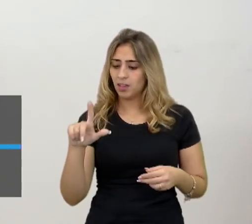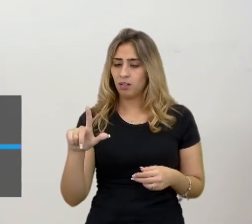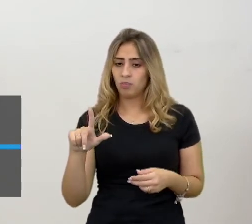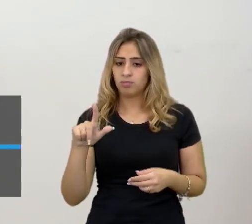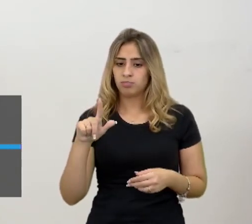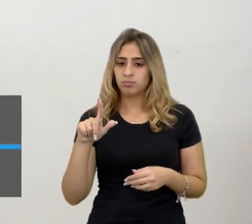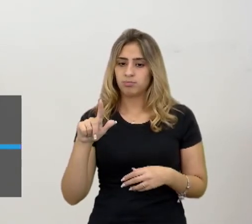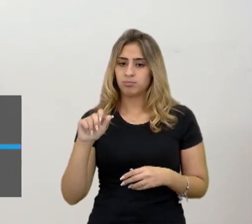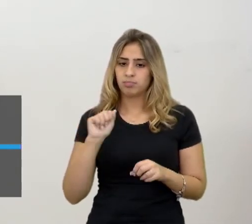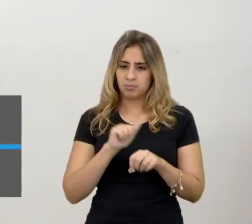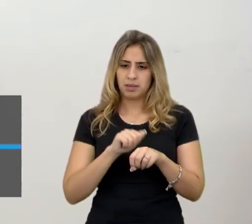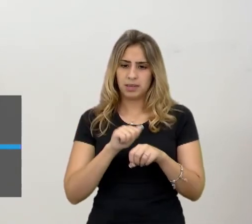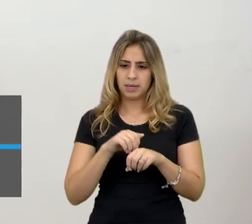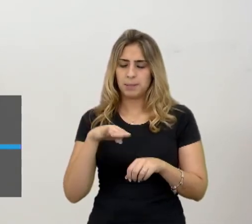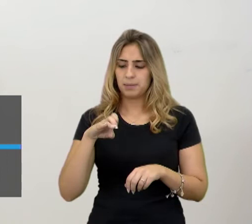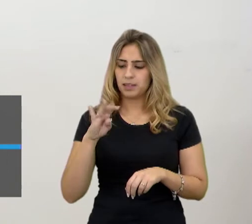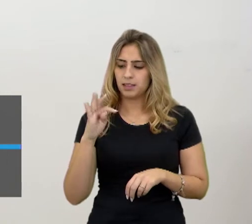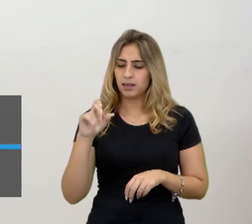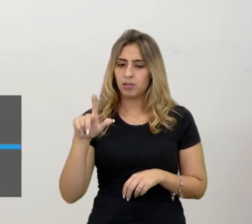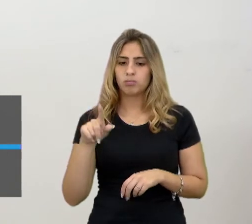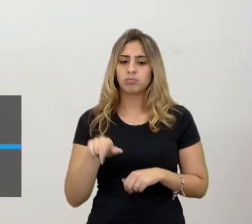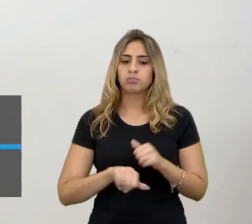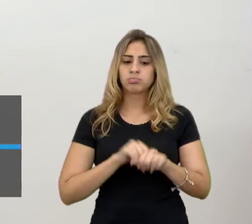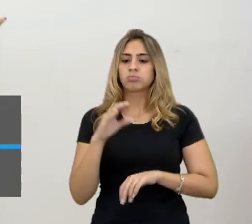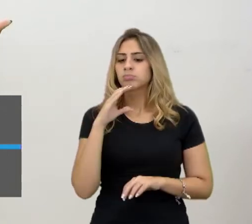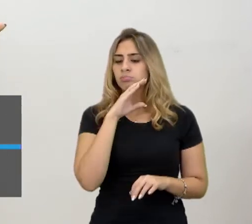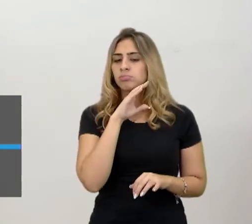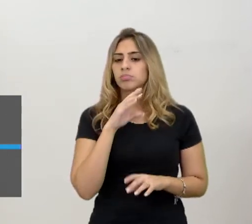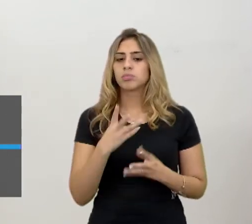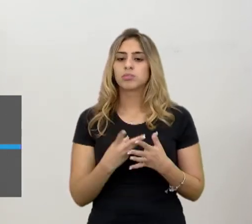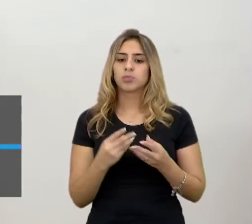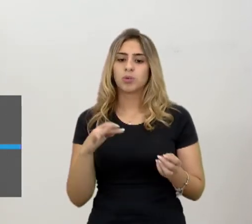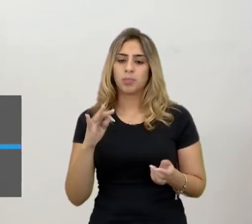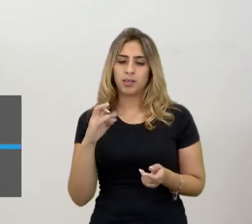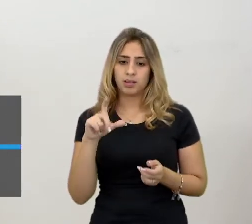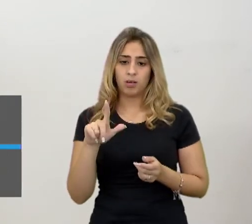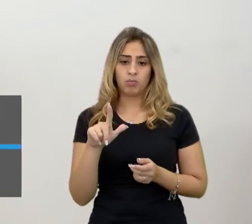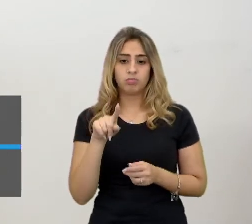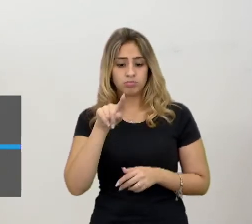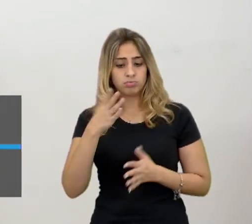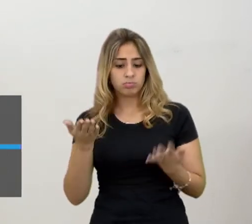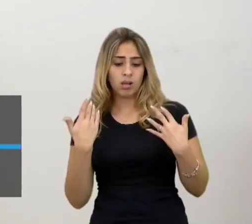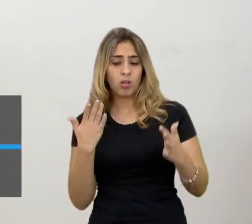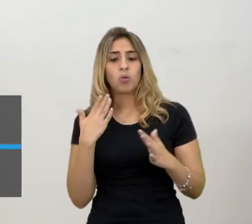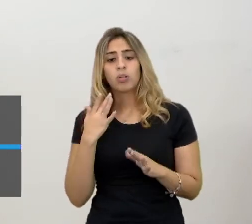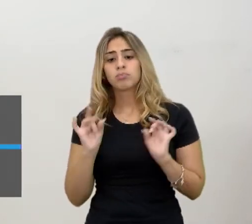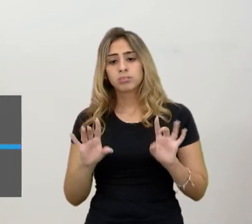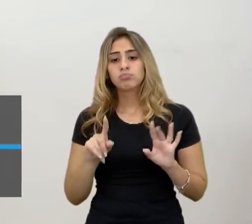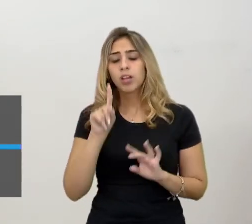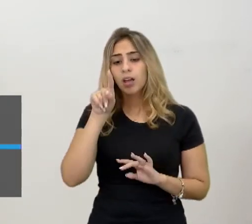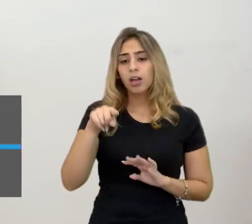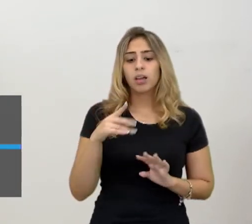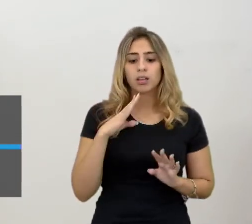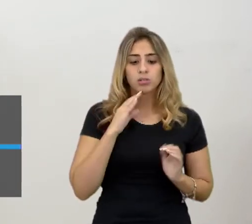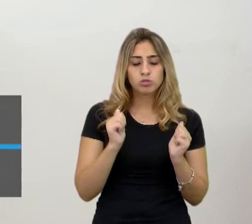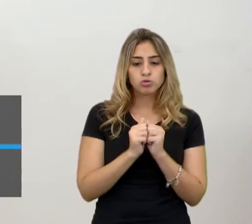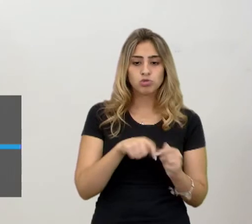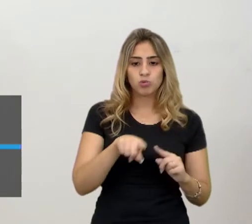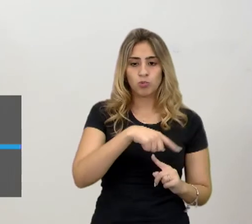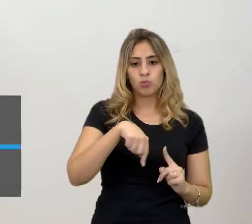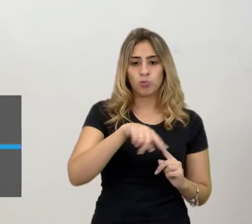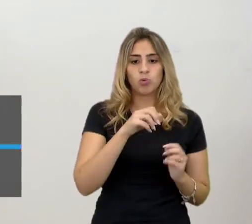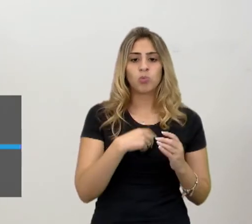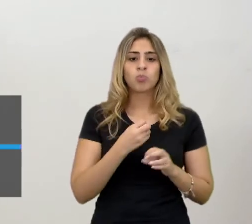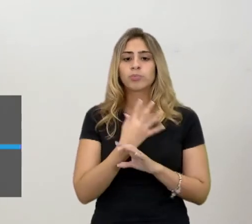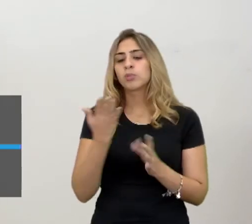Não demora muito para você aquecer, mudar a temperatura de um metal. Então, este calor específico está associado a isso. O quanto de calor,